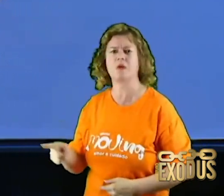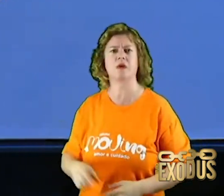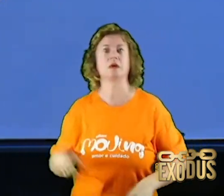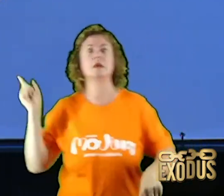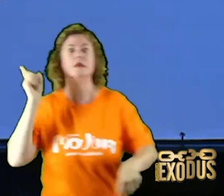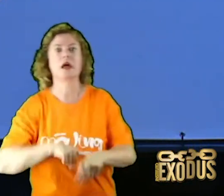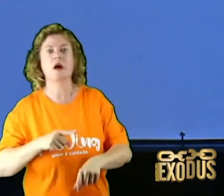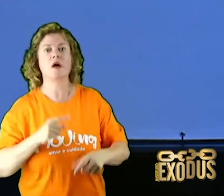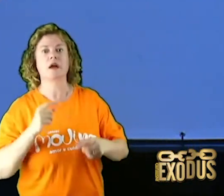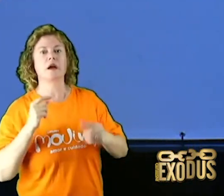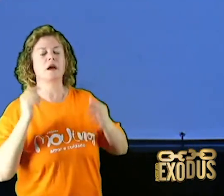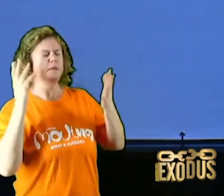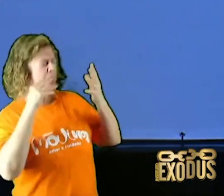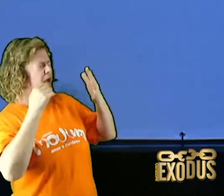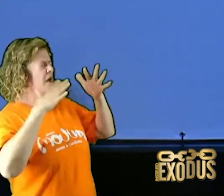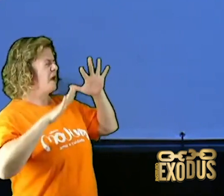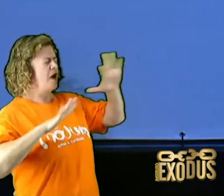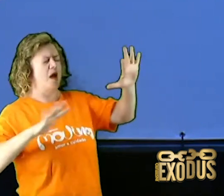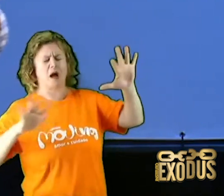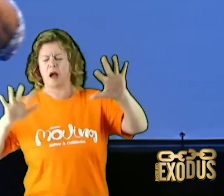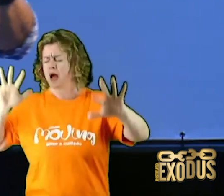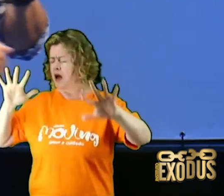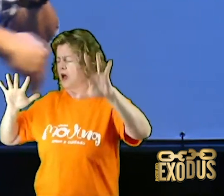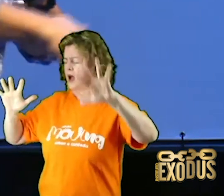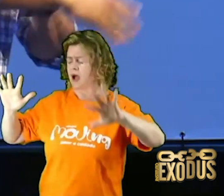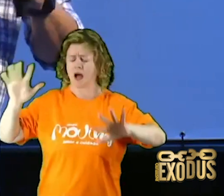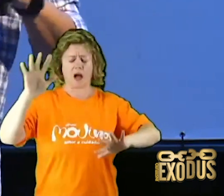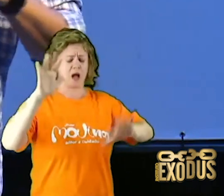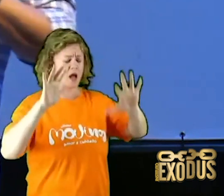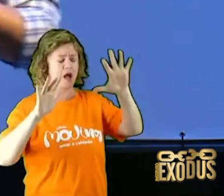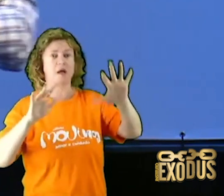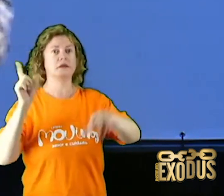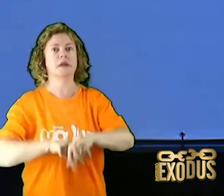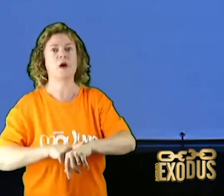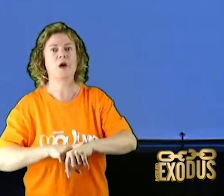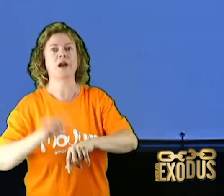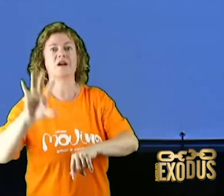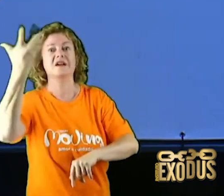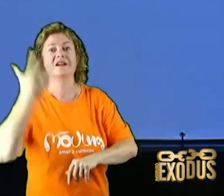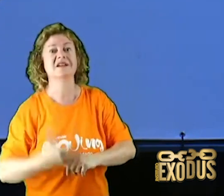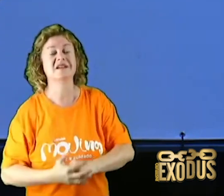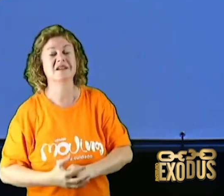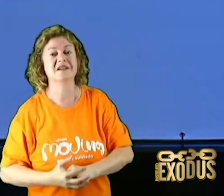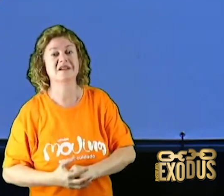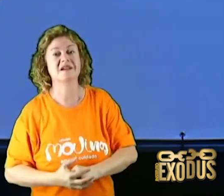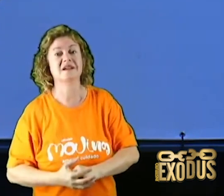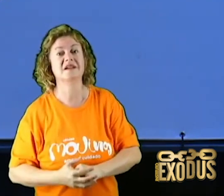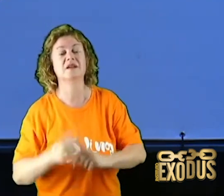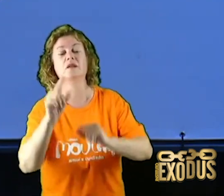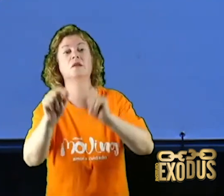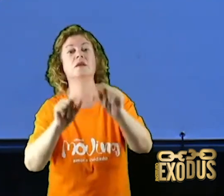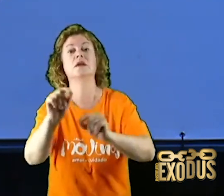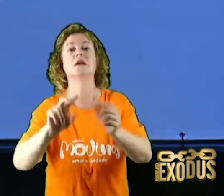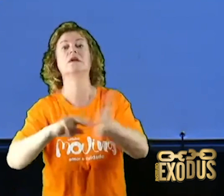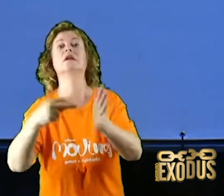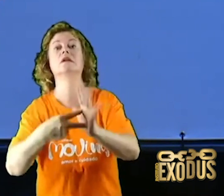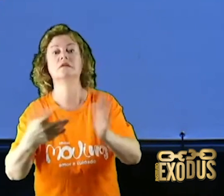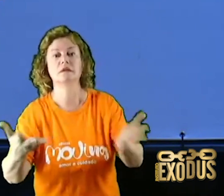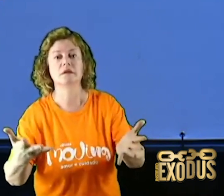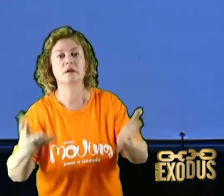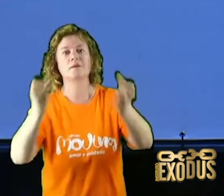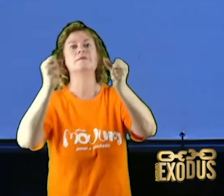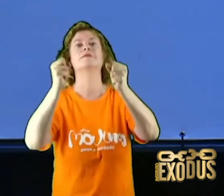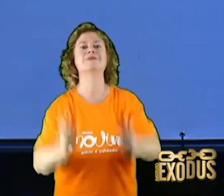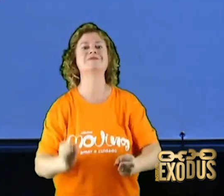momento. Então, o que é o poder de Deus manifesto? É uma atuação